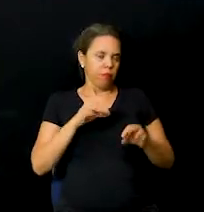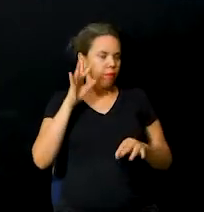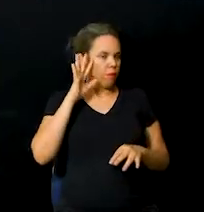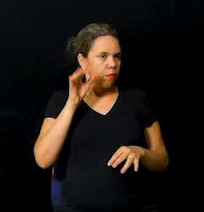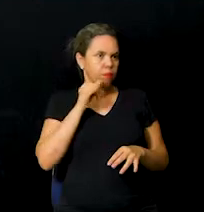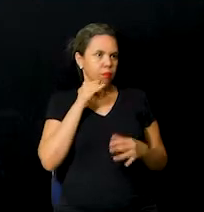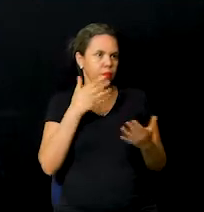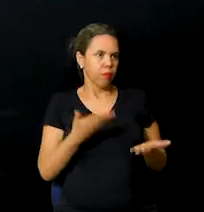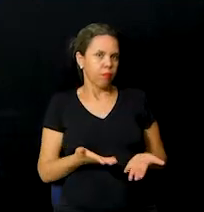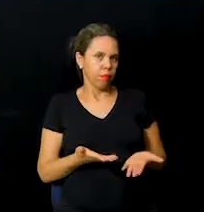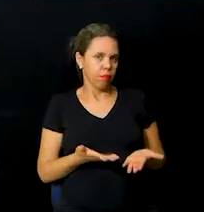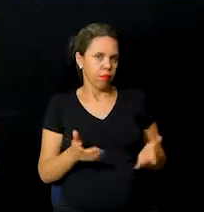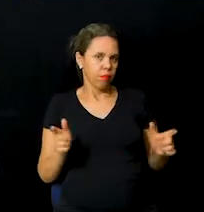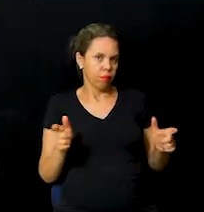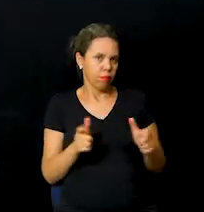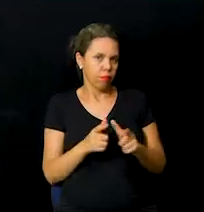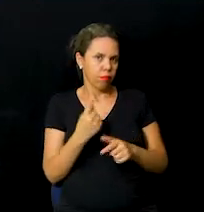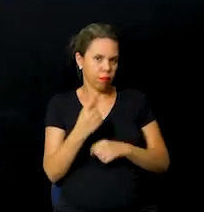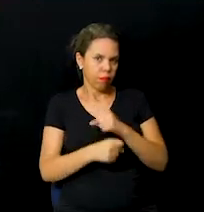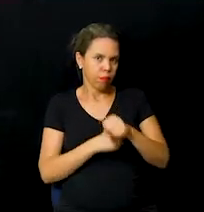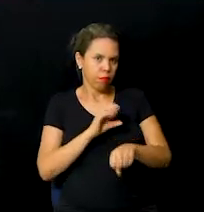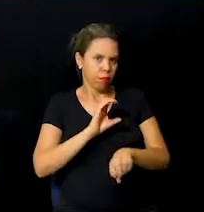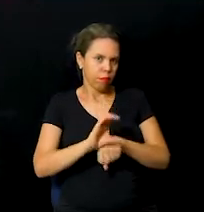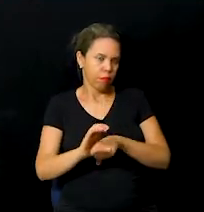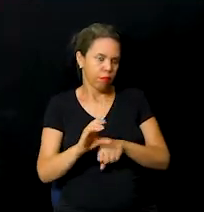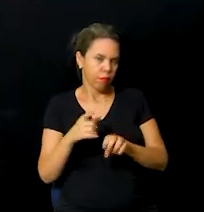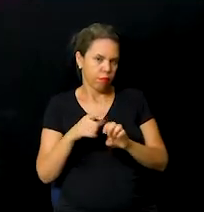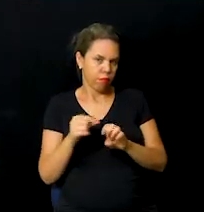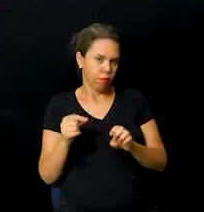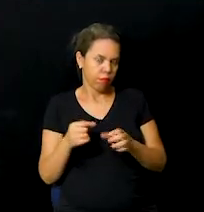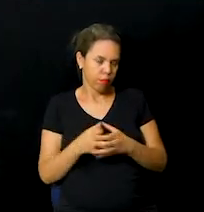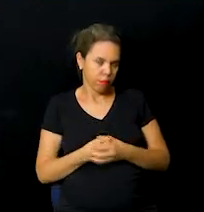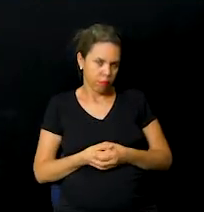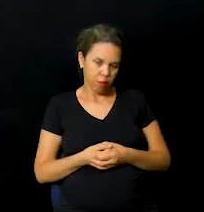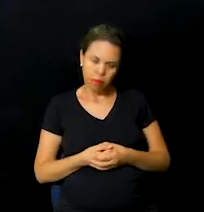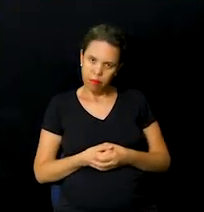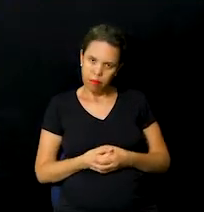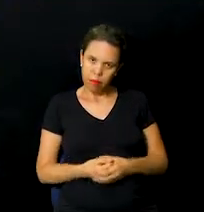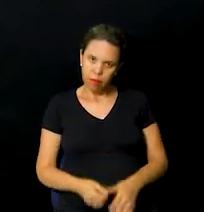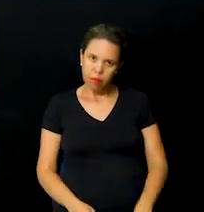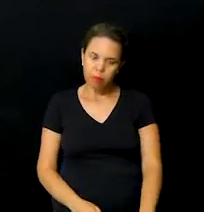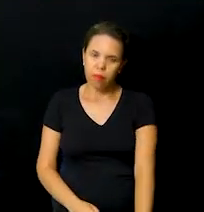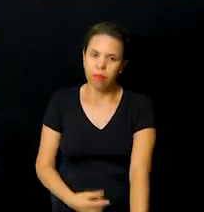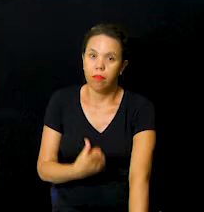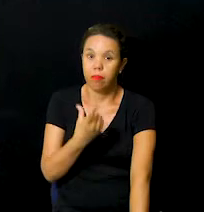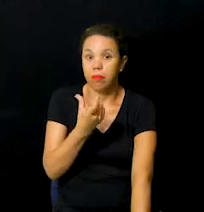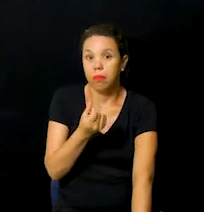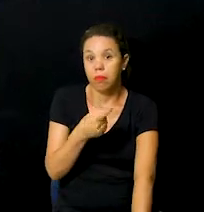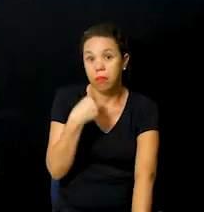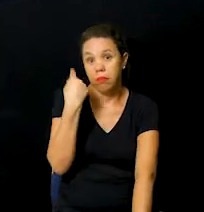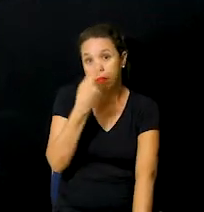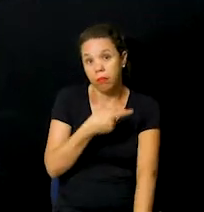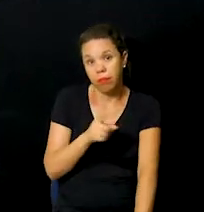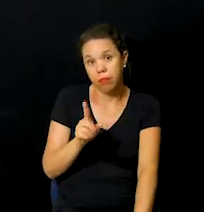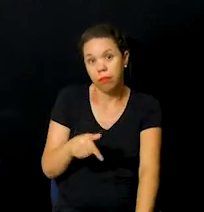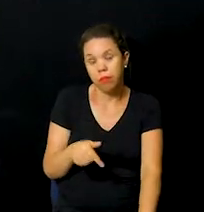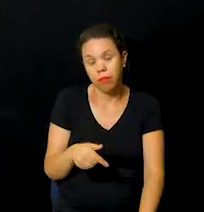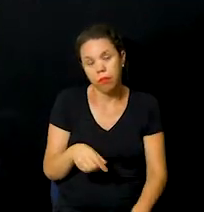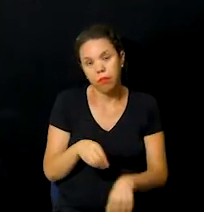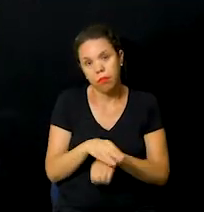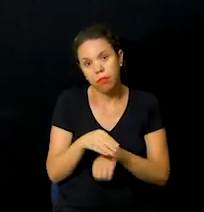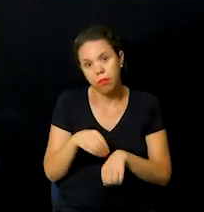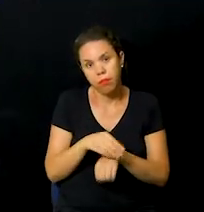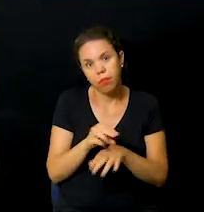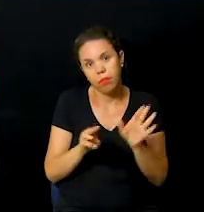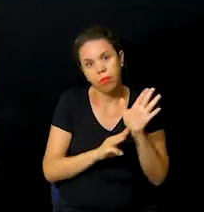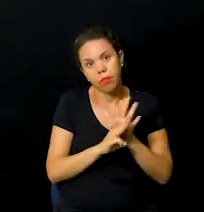de escola. Imagina assim, a gente reduz 1 ano de formação empreendedora em 16 horas, que